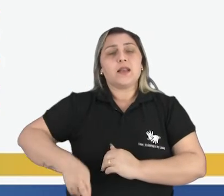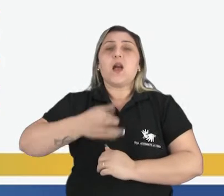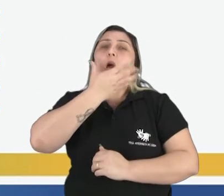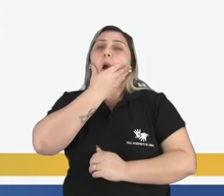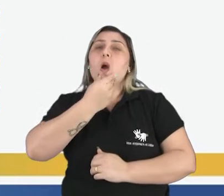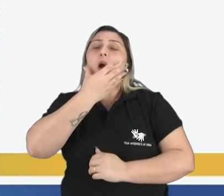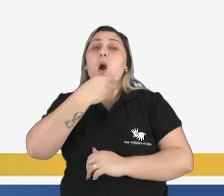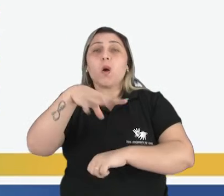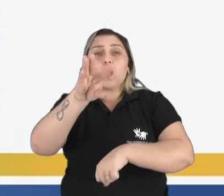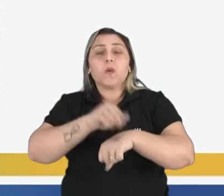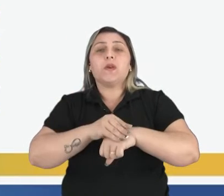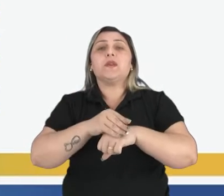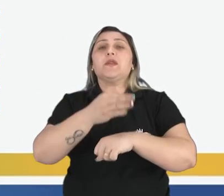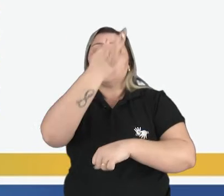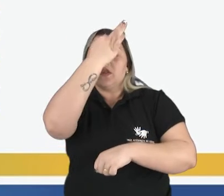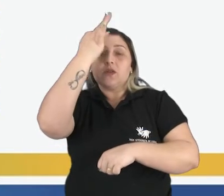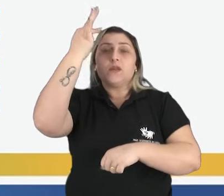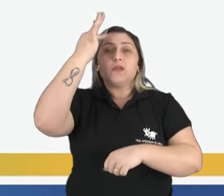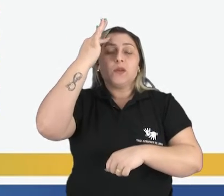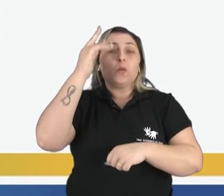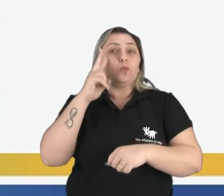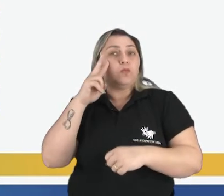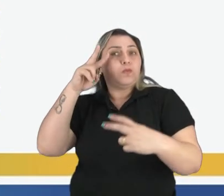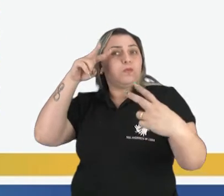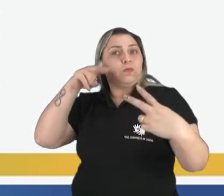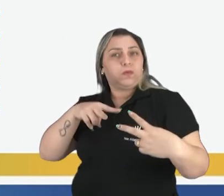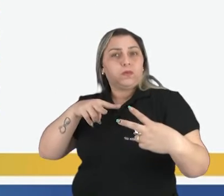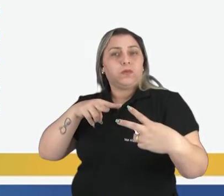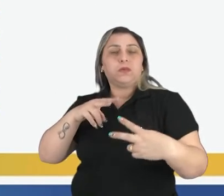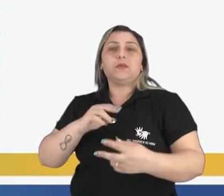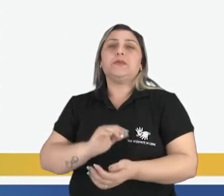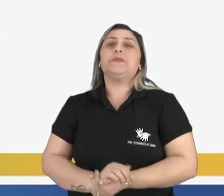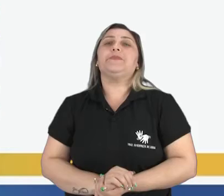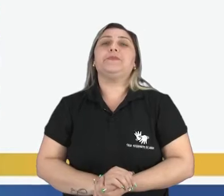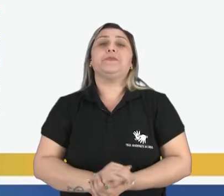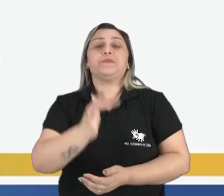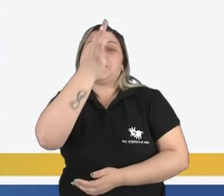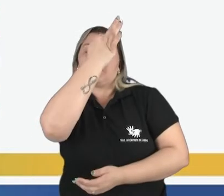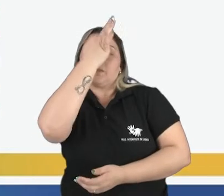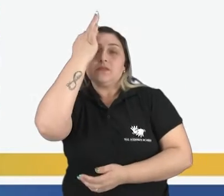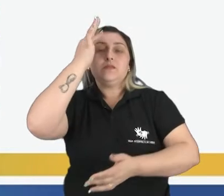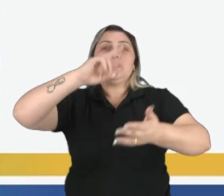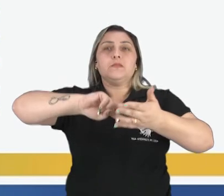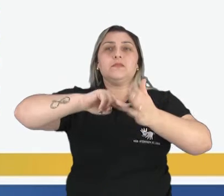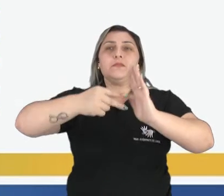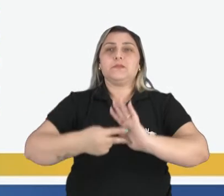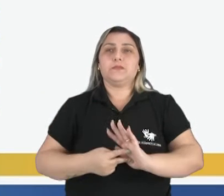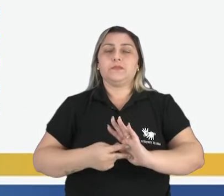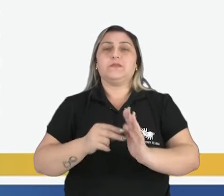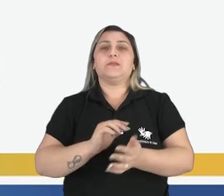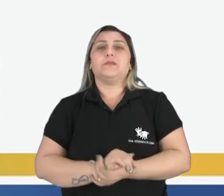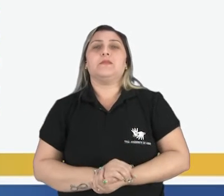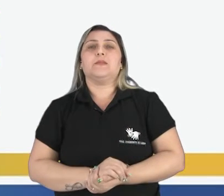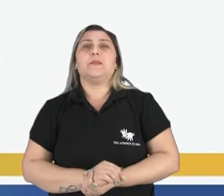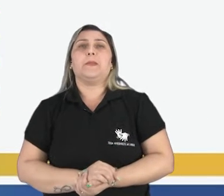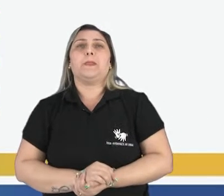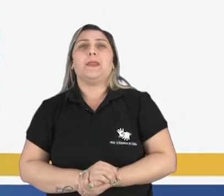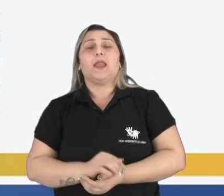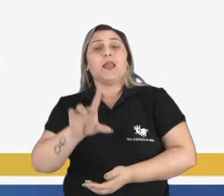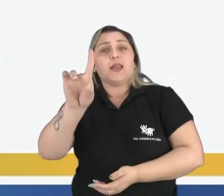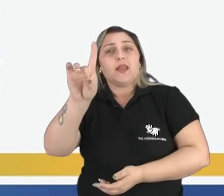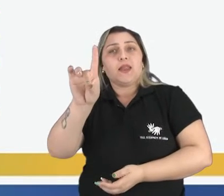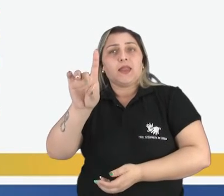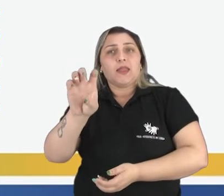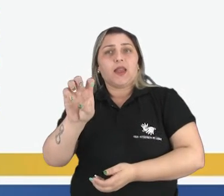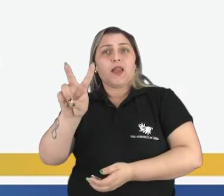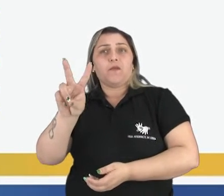o conhecimento filosófico prioriza o seu olhar, né? Filosofia significa devoto, né?